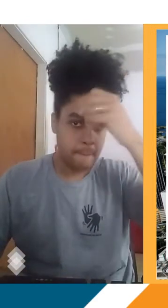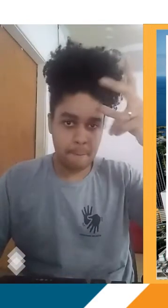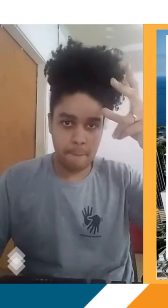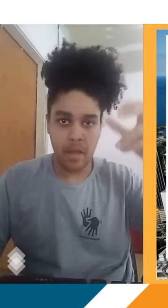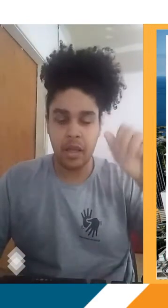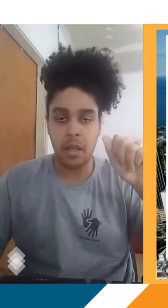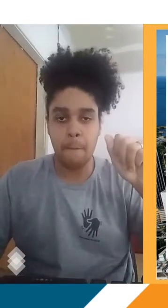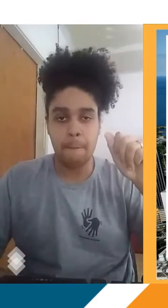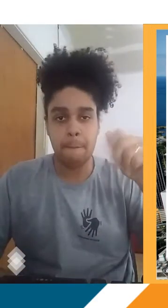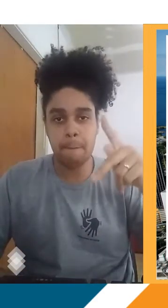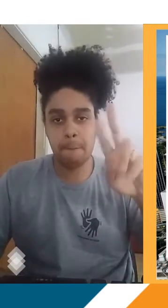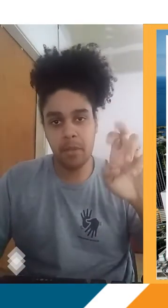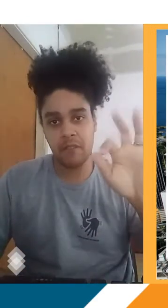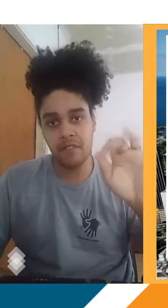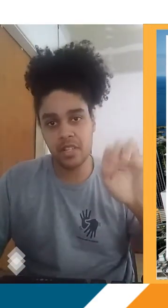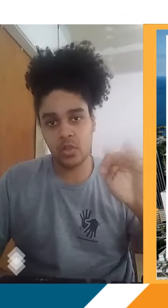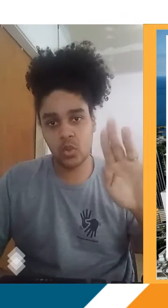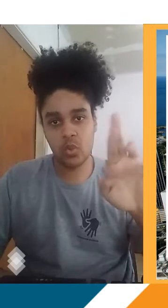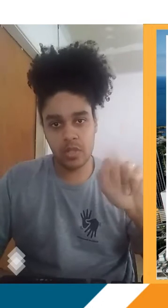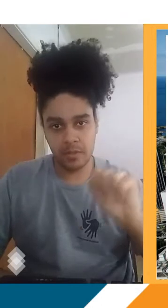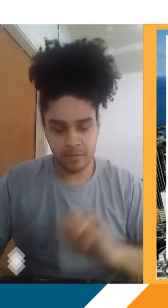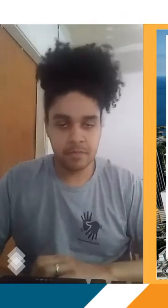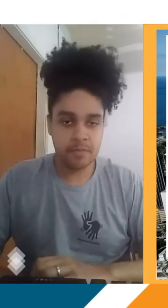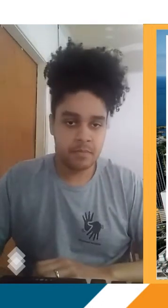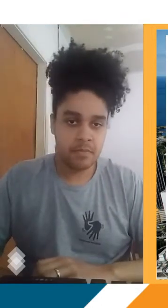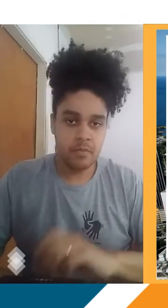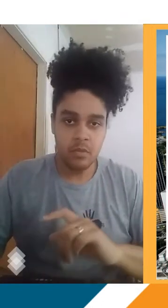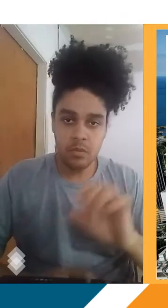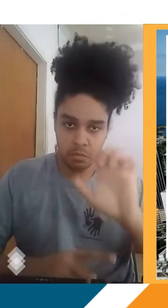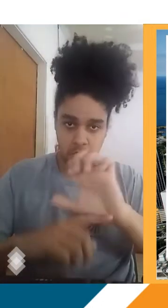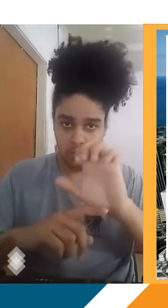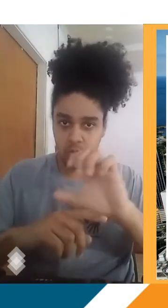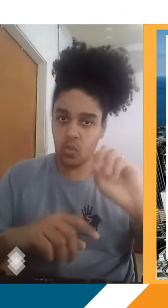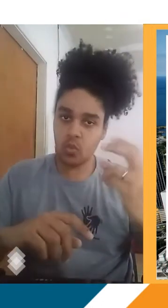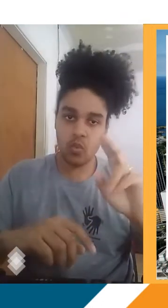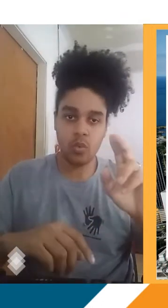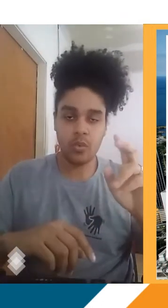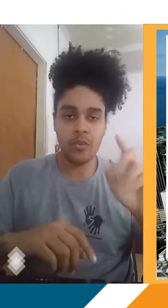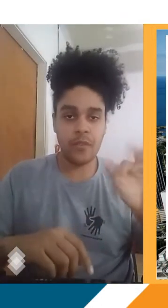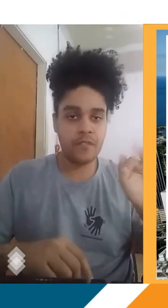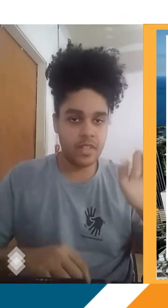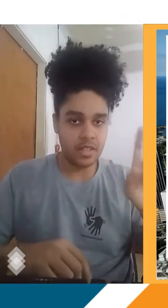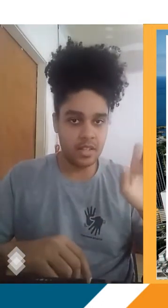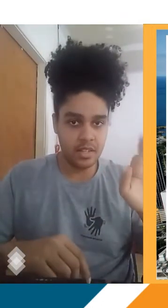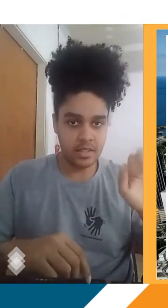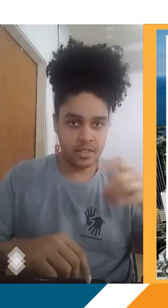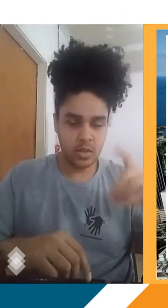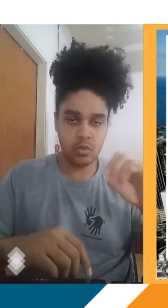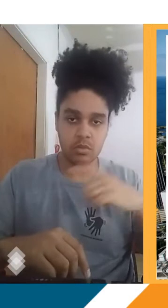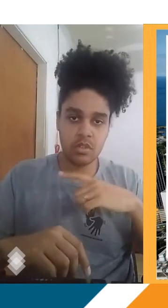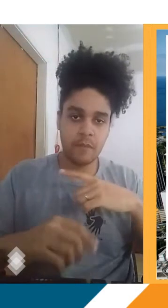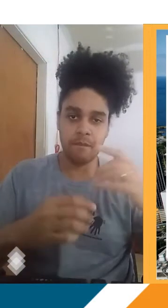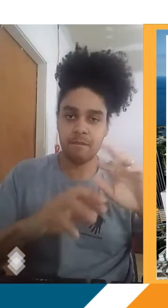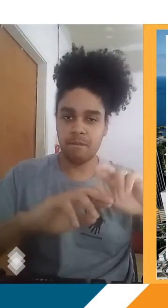das subdivisões de um estado. O estado, ou uma unidade da federação, ele é composto por um conjunto de municípios da